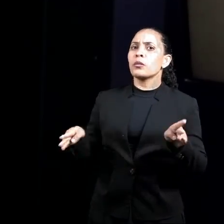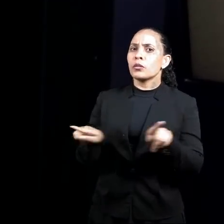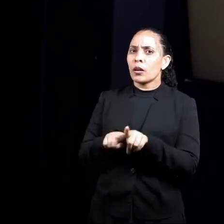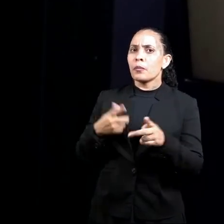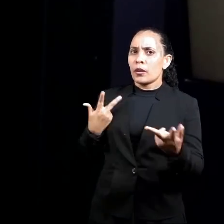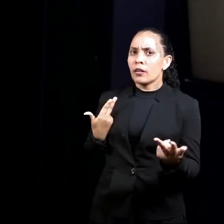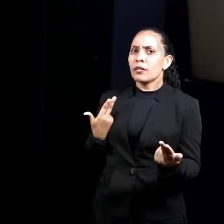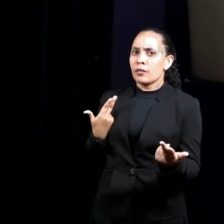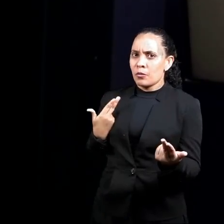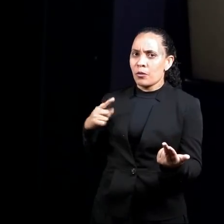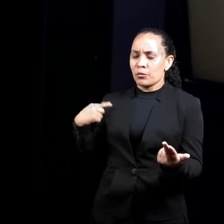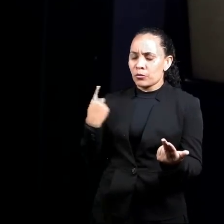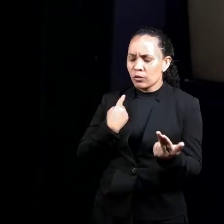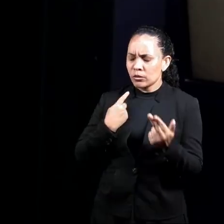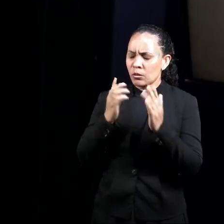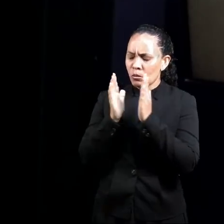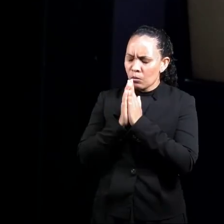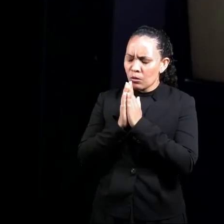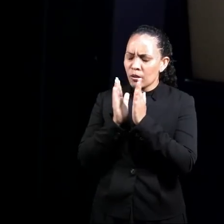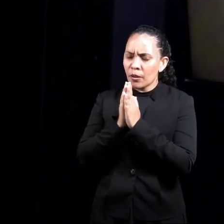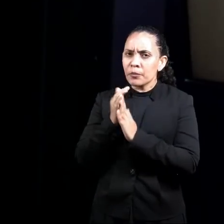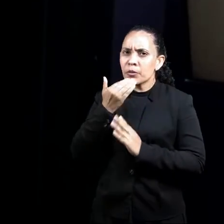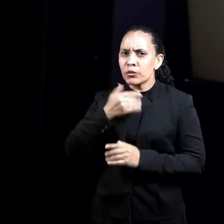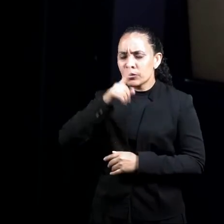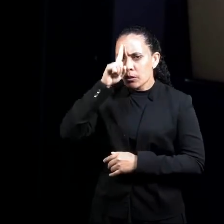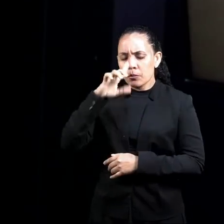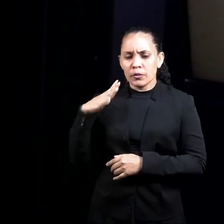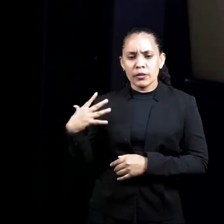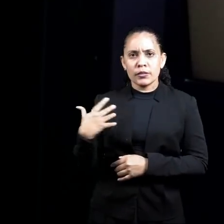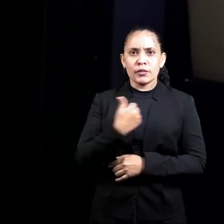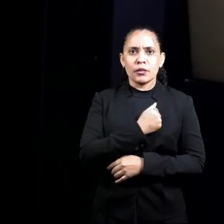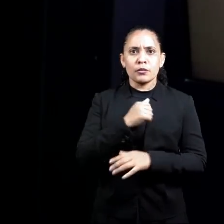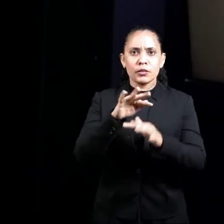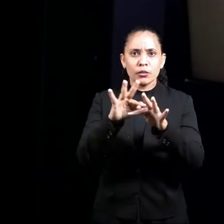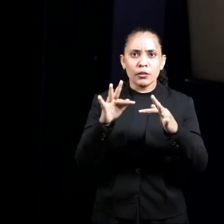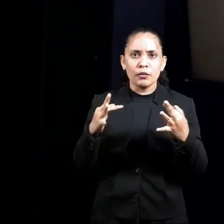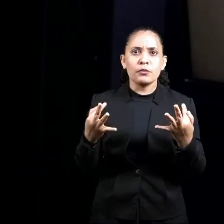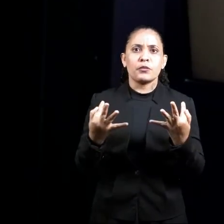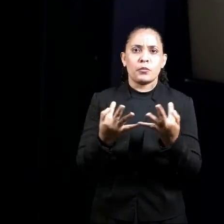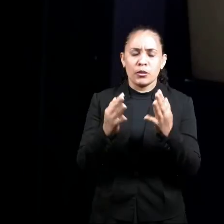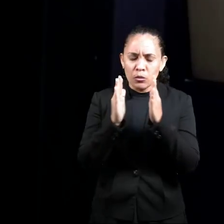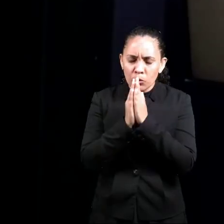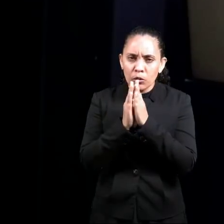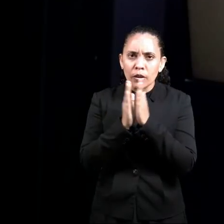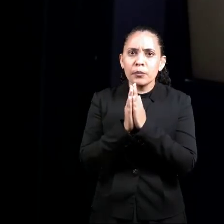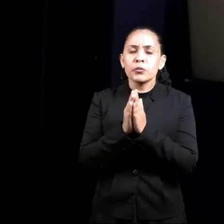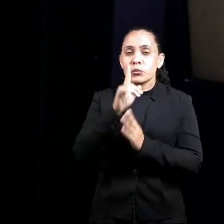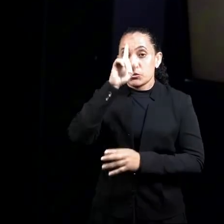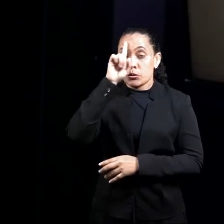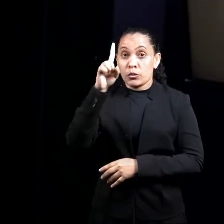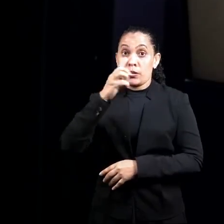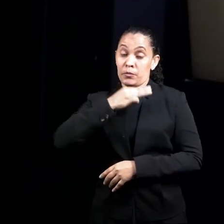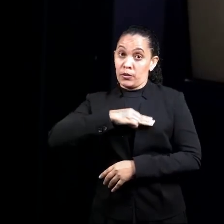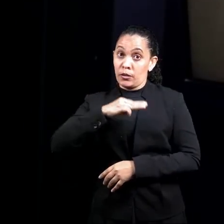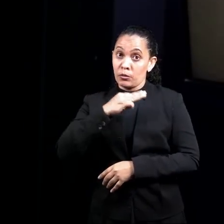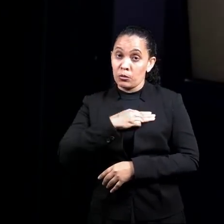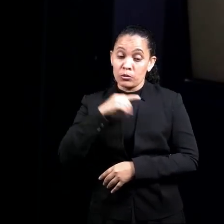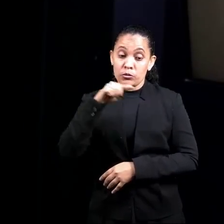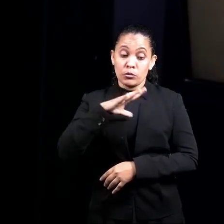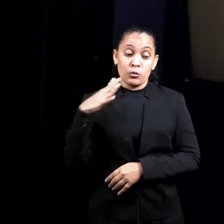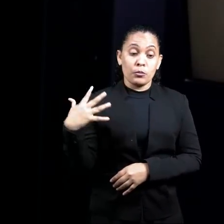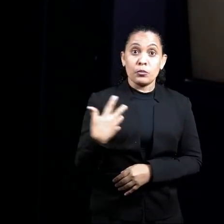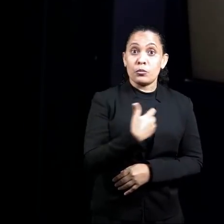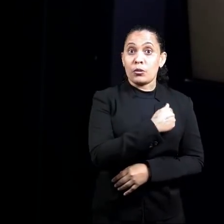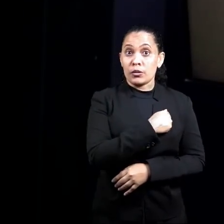Nós oramos dia e noite pela salvação dos nossos familiares. Intercedendo o Senhor, para o Senhor ter misericórdia deles, tirá-los do